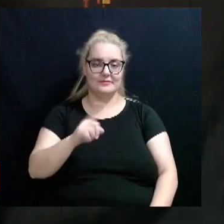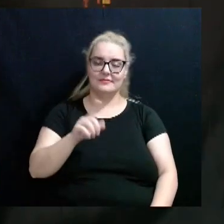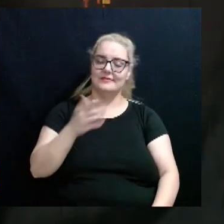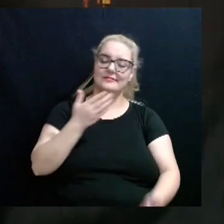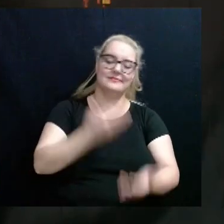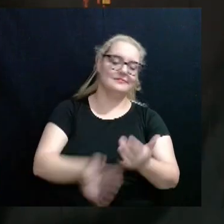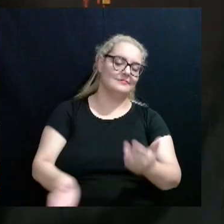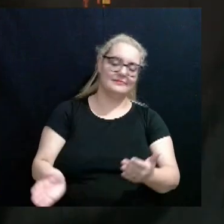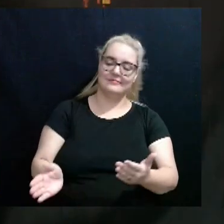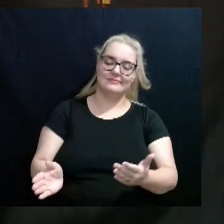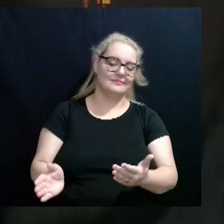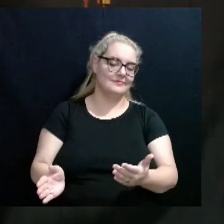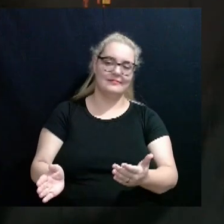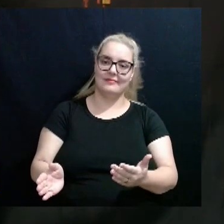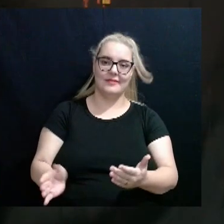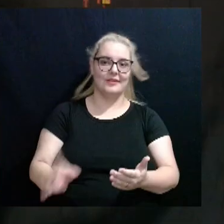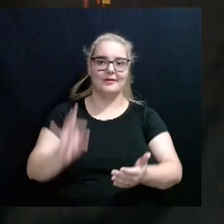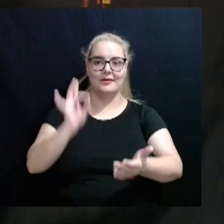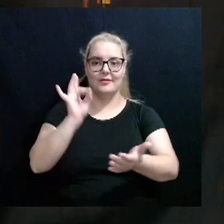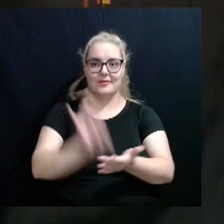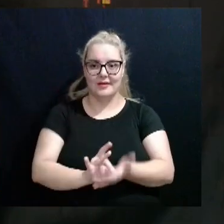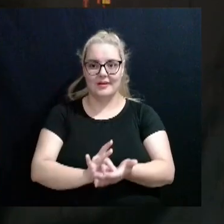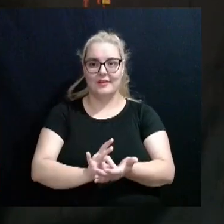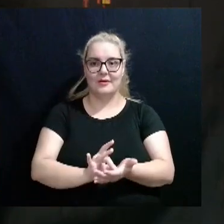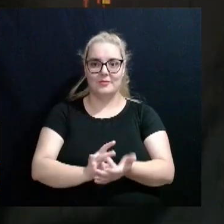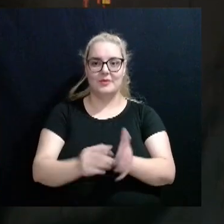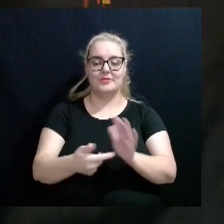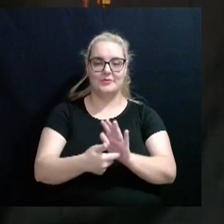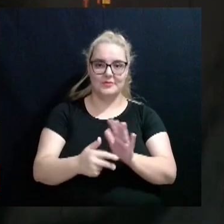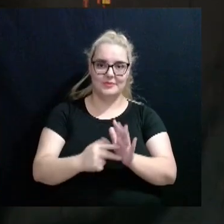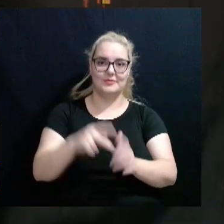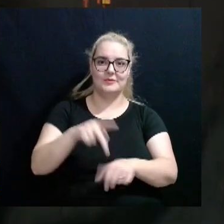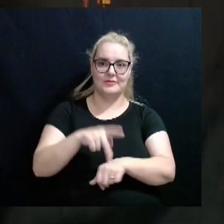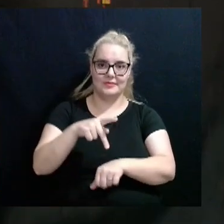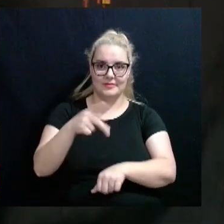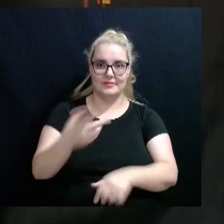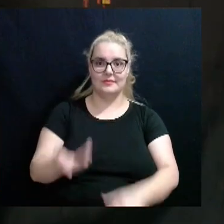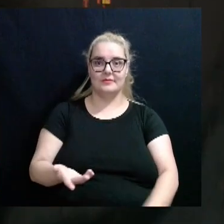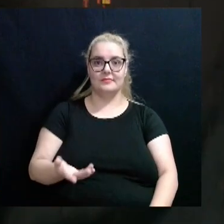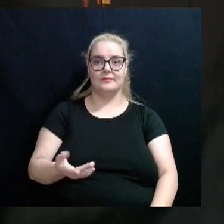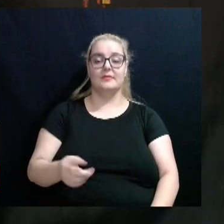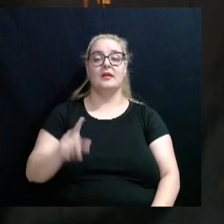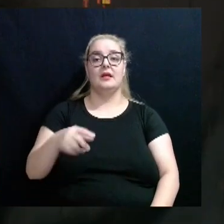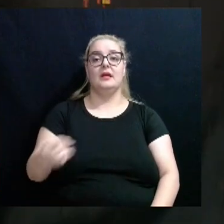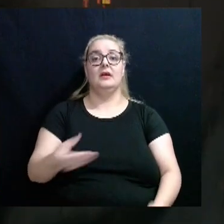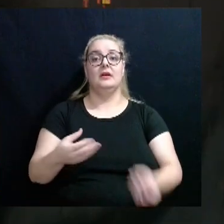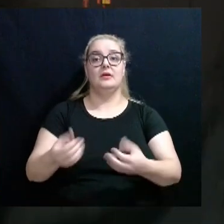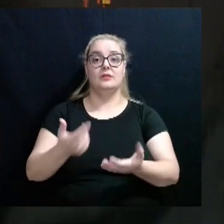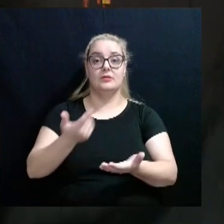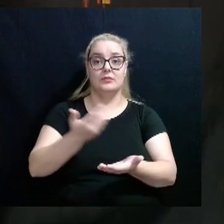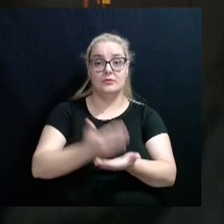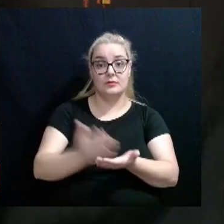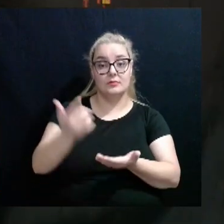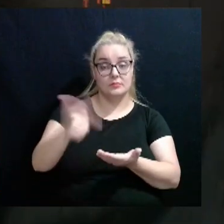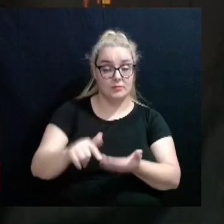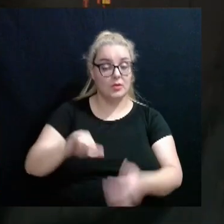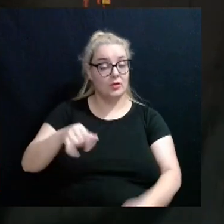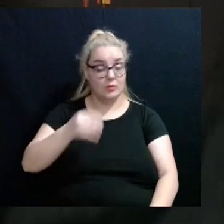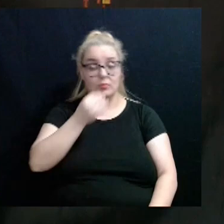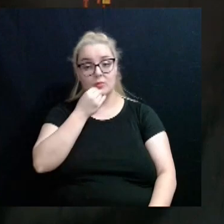que realmente é o significado da Páscoa, é a renovação, é a oportunidade que você tem